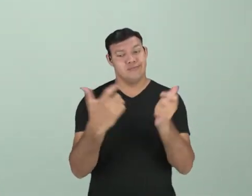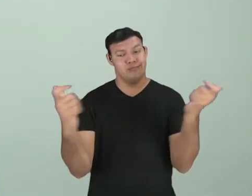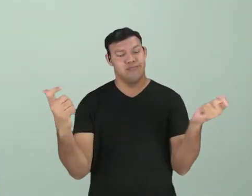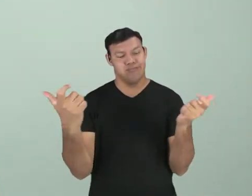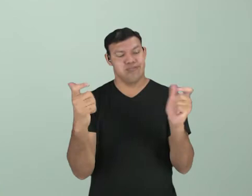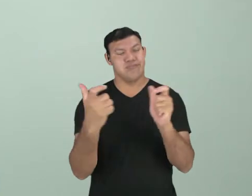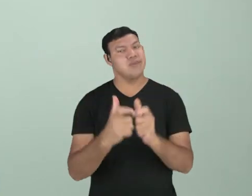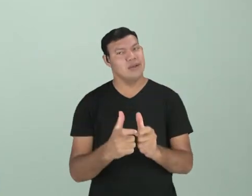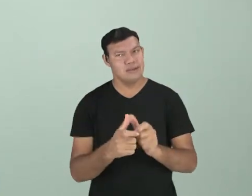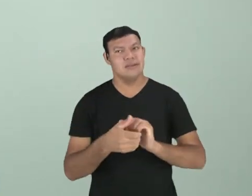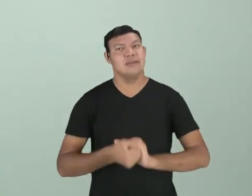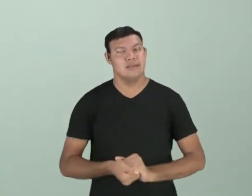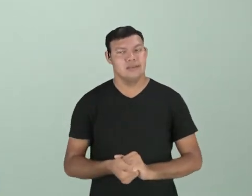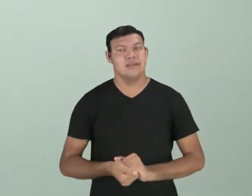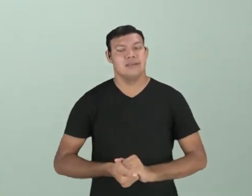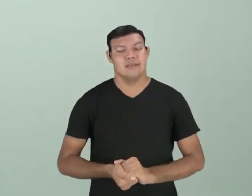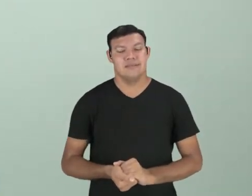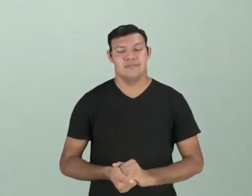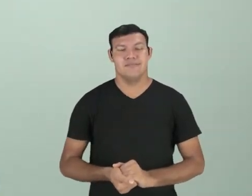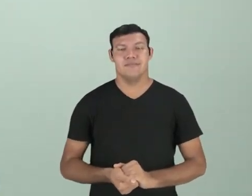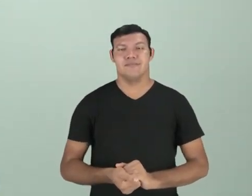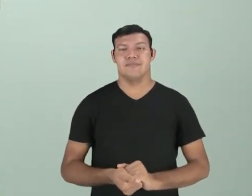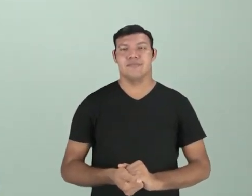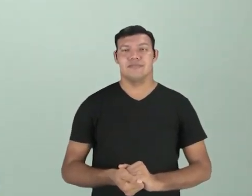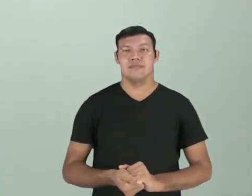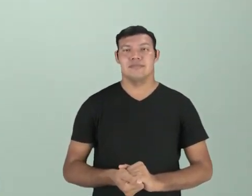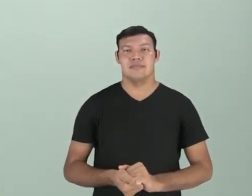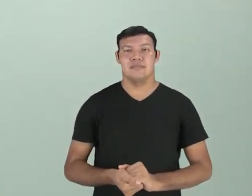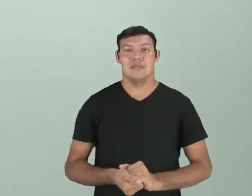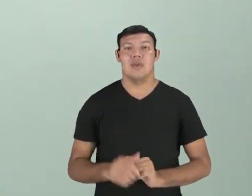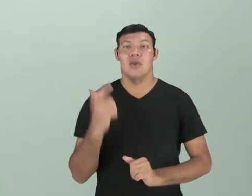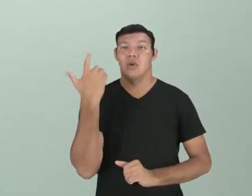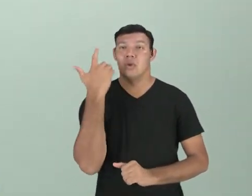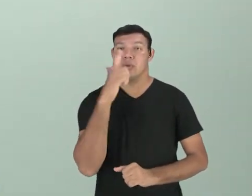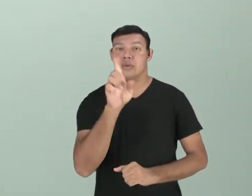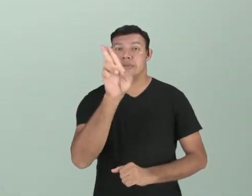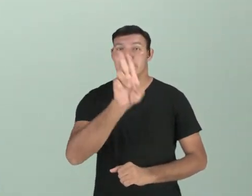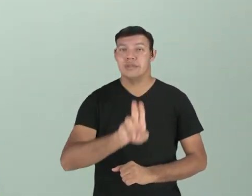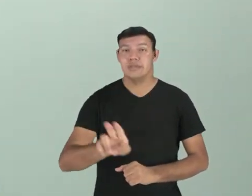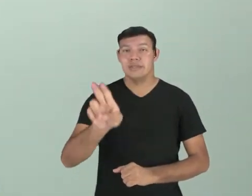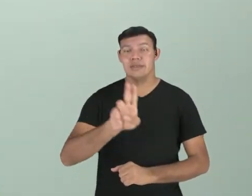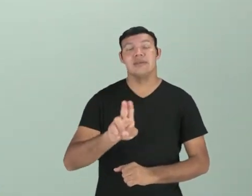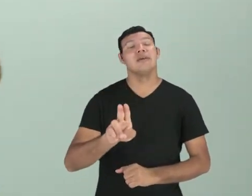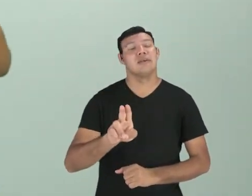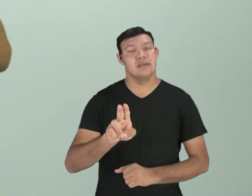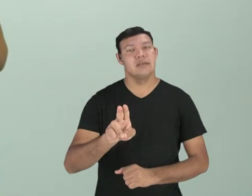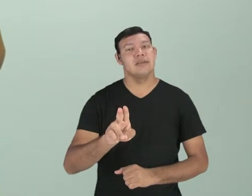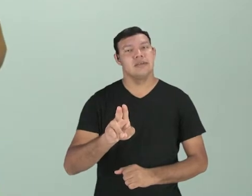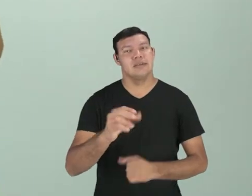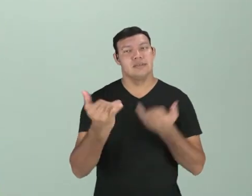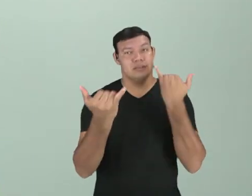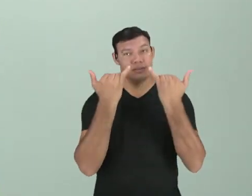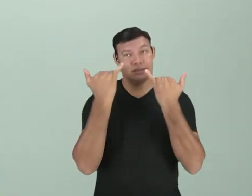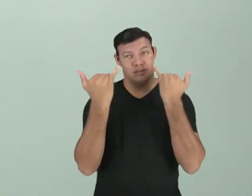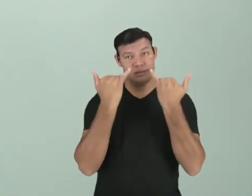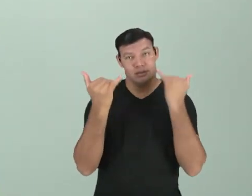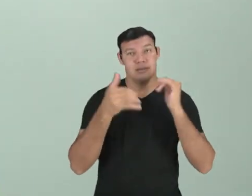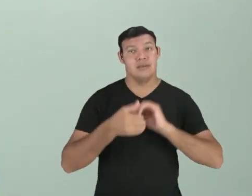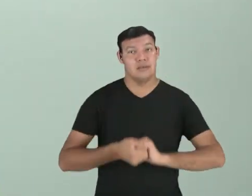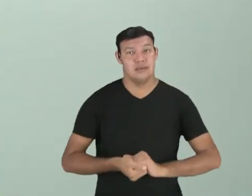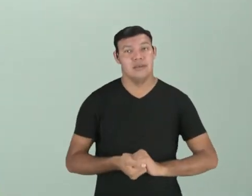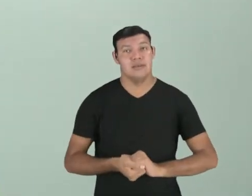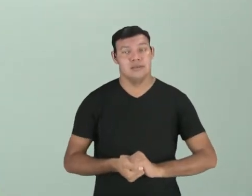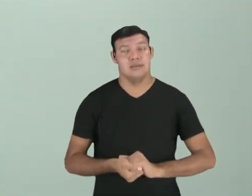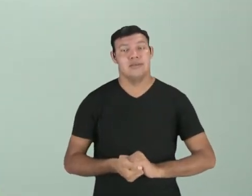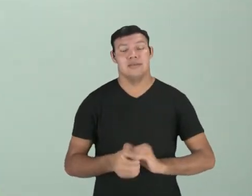parte, aproximadamente, você consegue utilizar o seu dado, né, do instituto